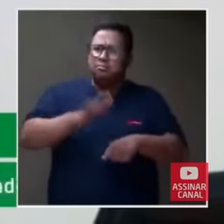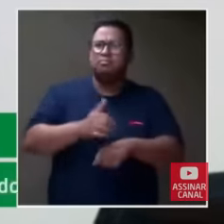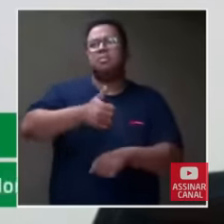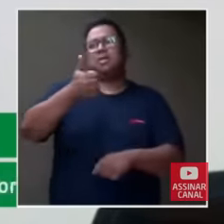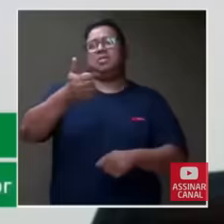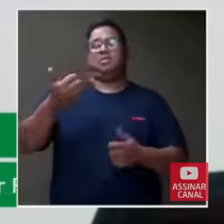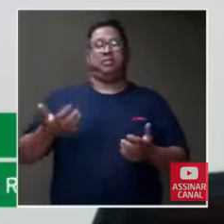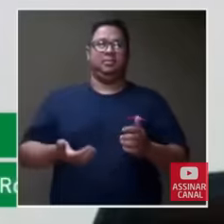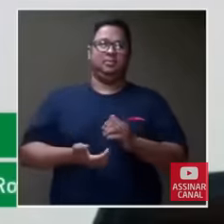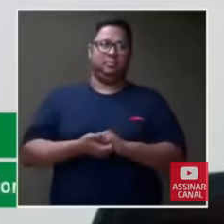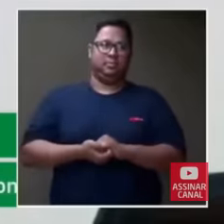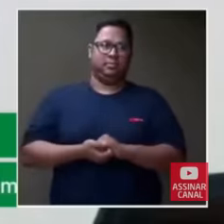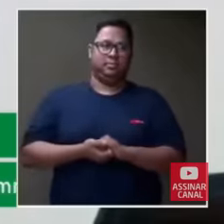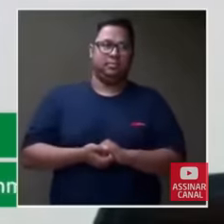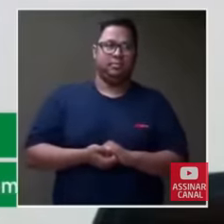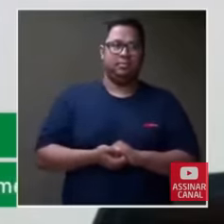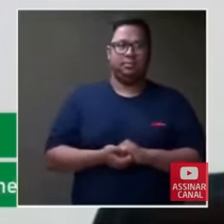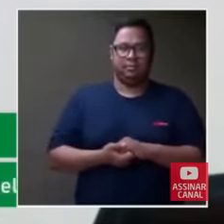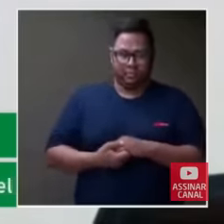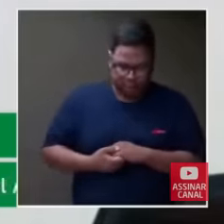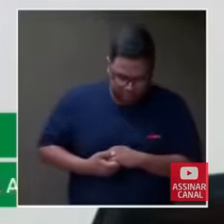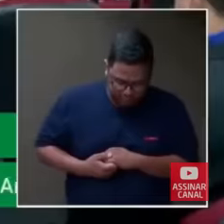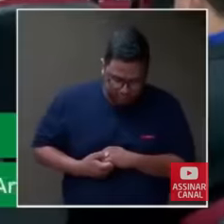do que está se apresentando aqui.